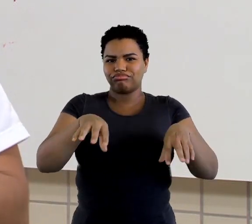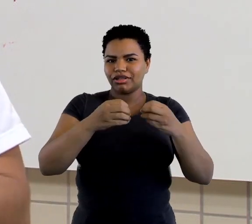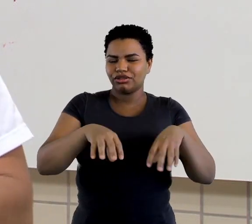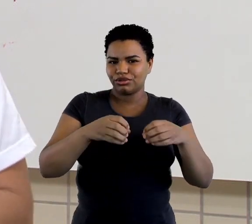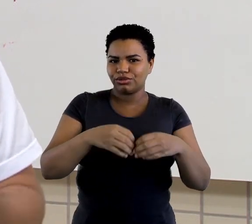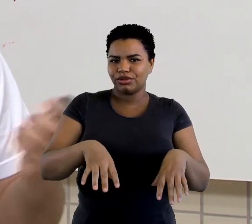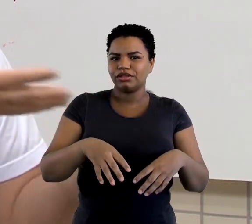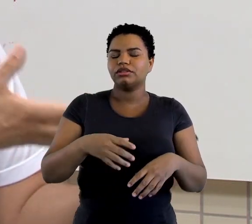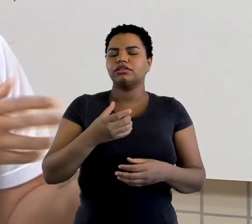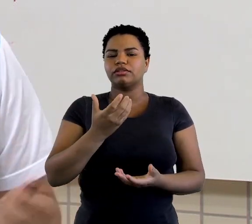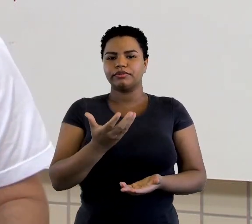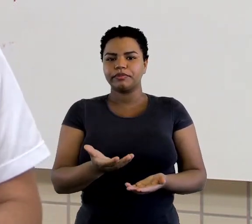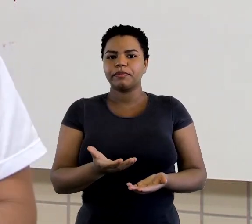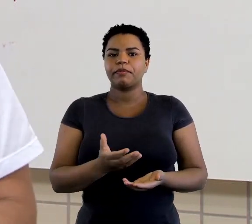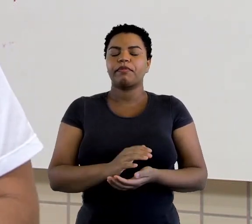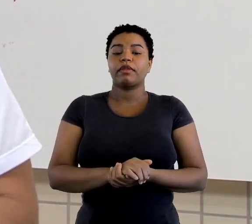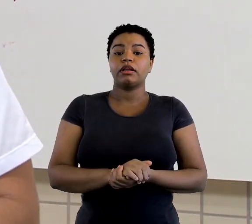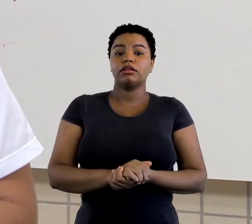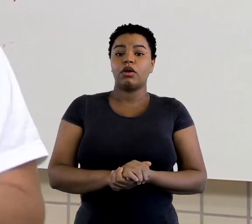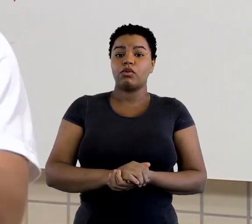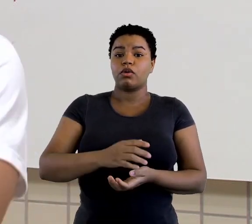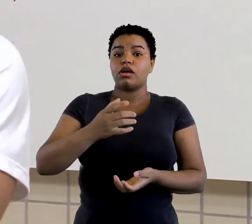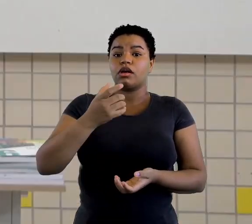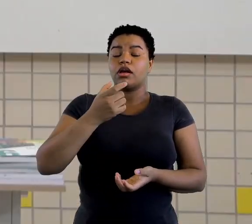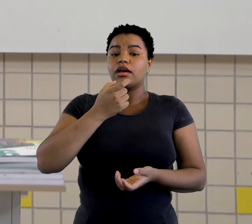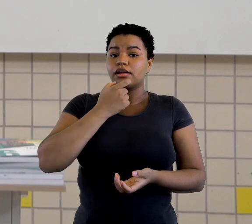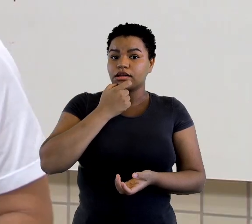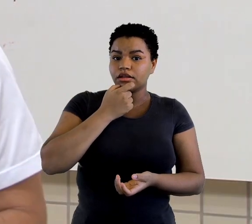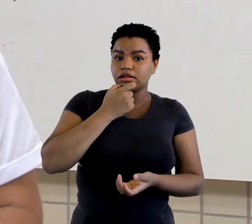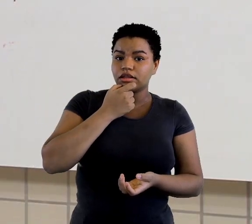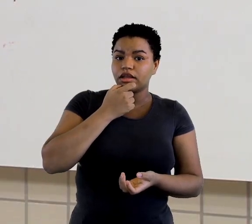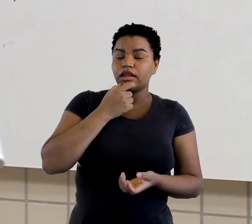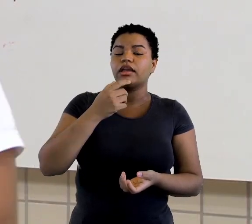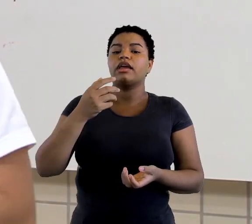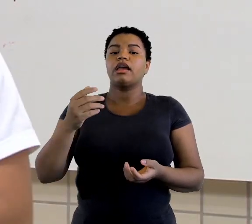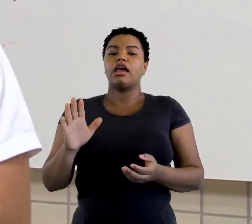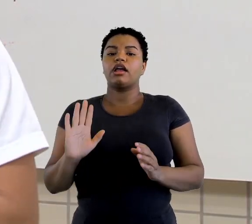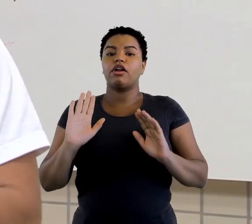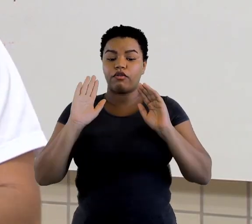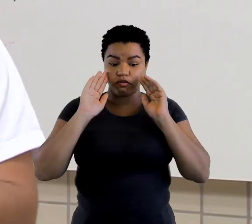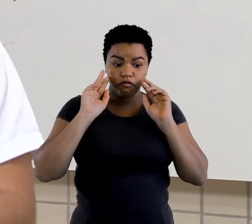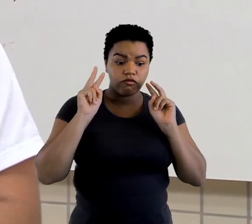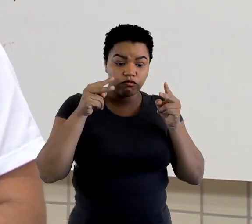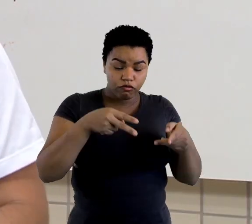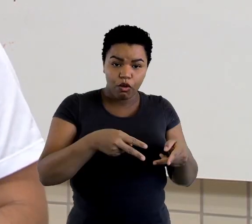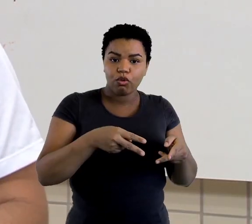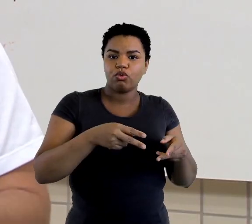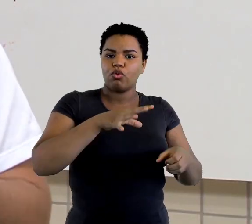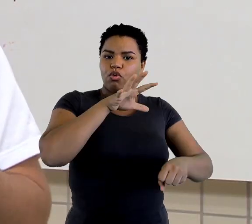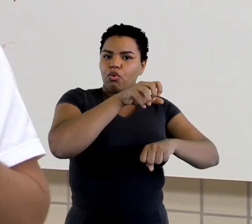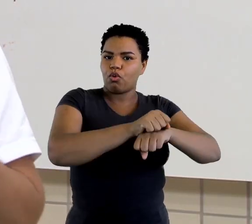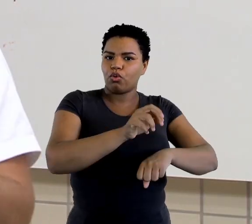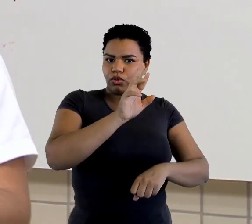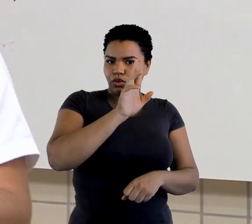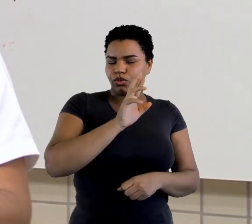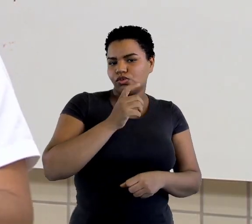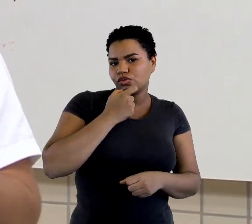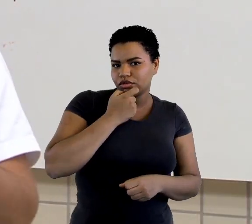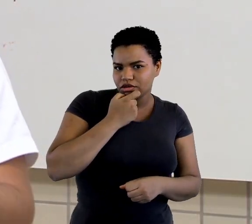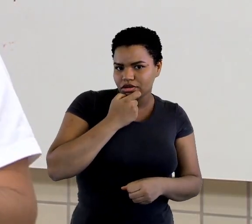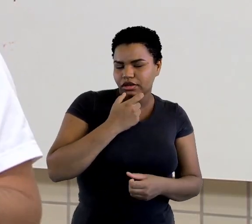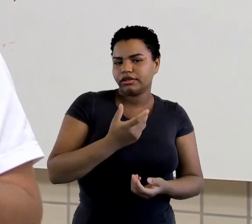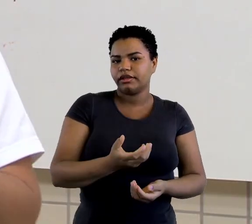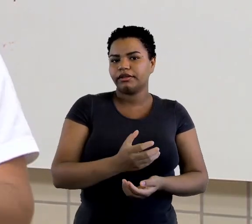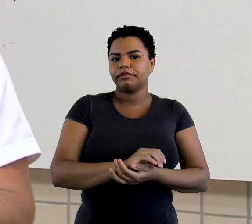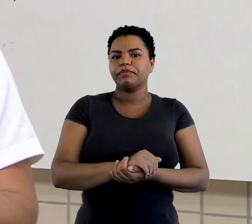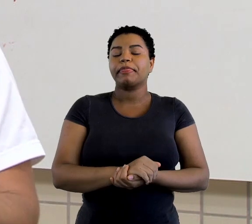seus olhos para os colonos do Novo Mundo, da Nova Inglaterra. Os colonos agora iriam receber da